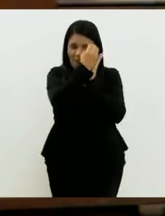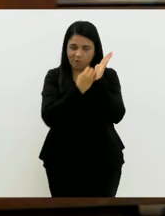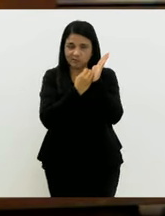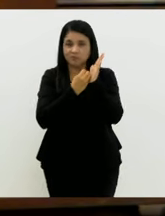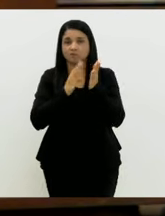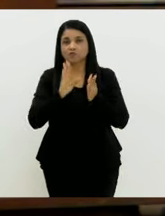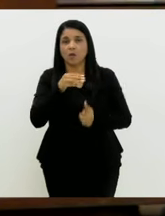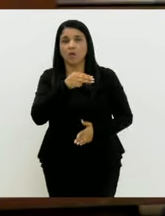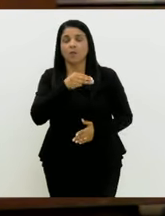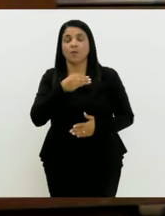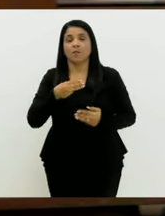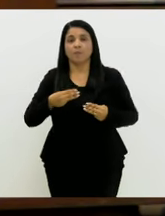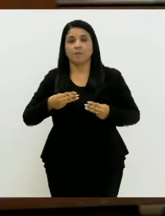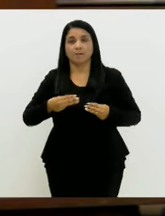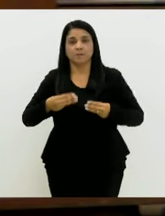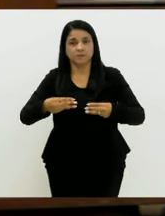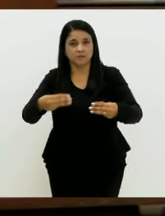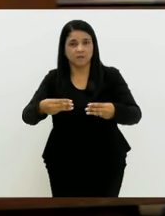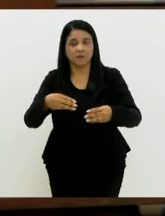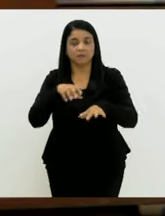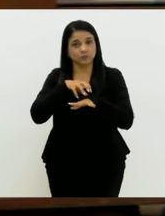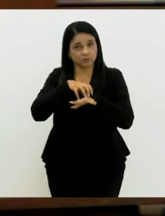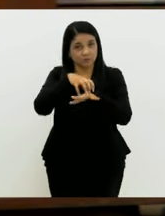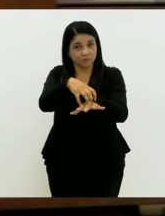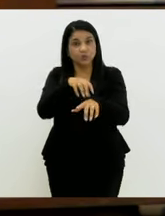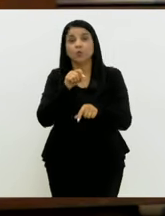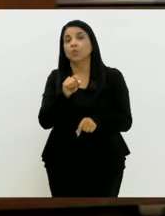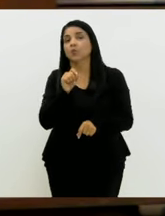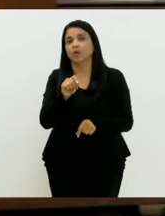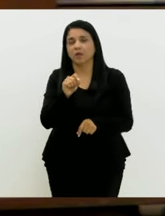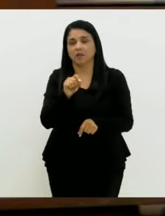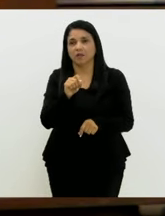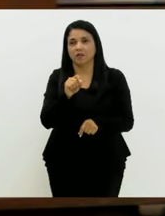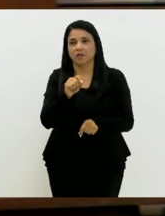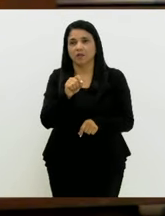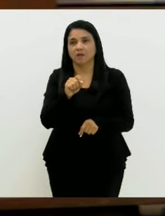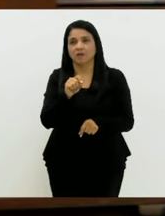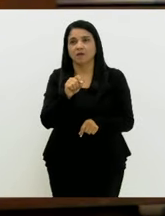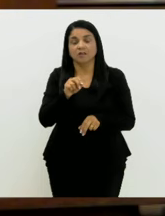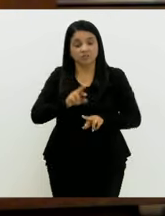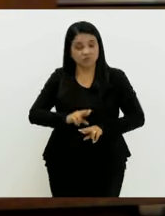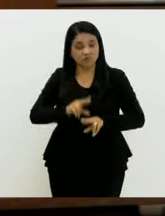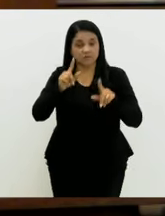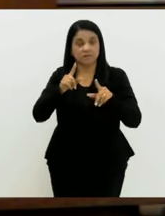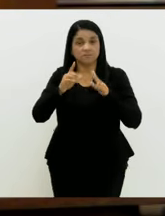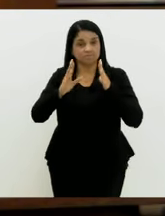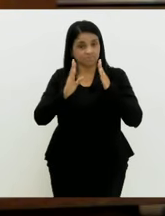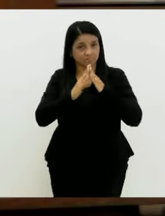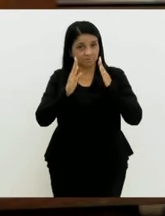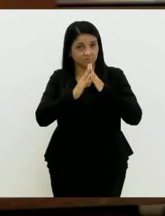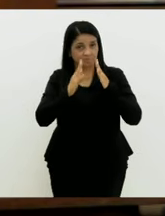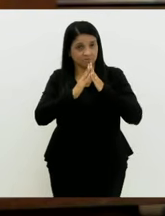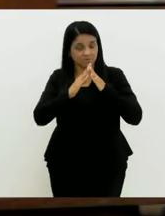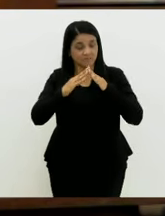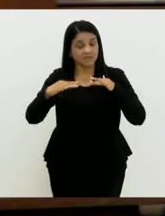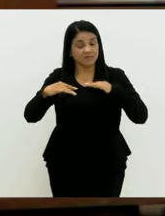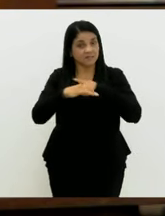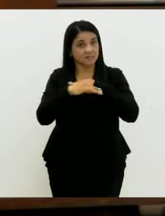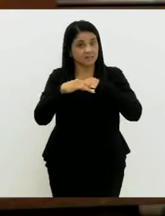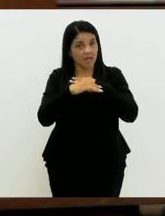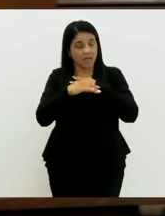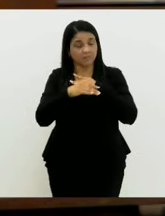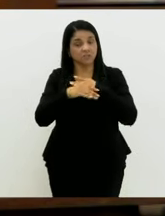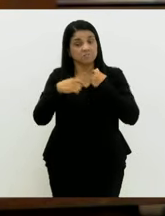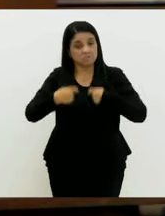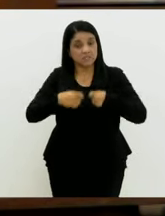Ministério do Transporte, que é uma diferenciação para os moradores das cidades que passam por esse trecho. Em qualquer